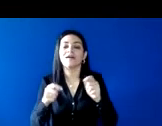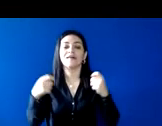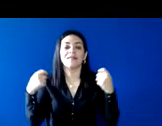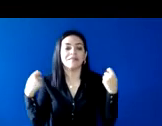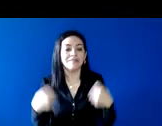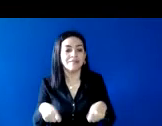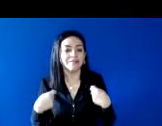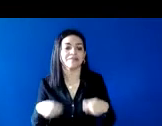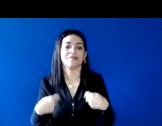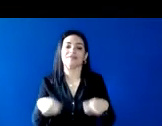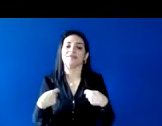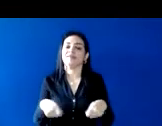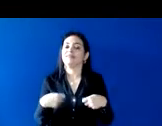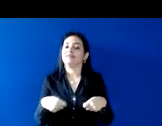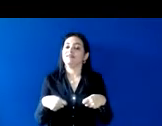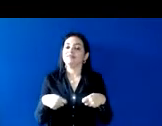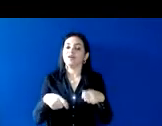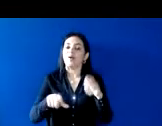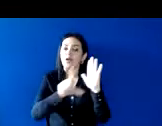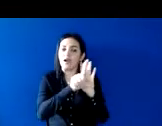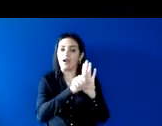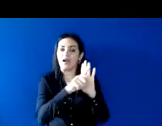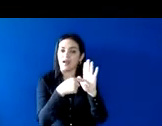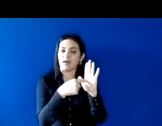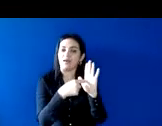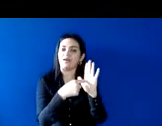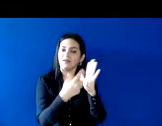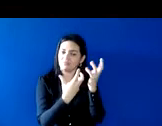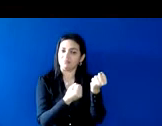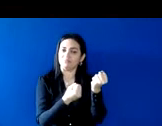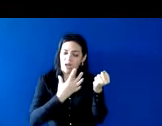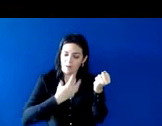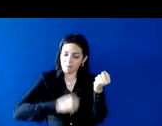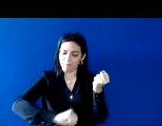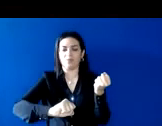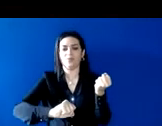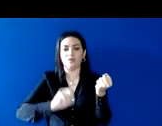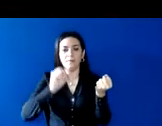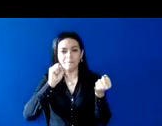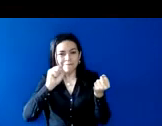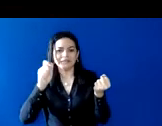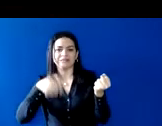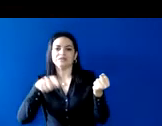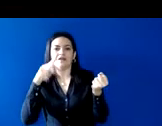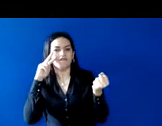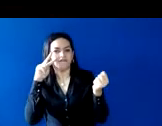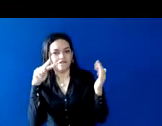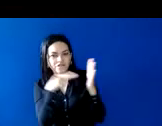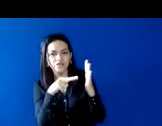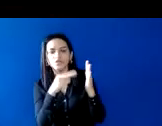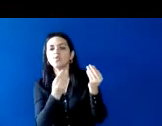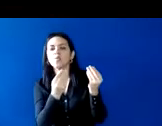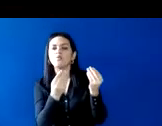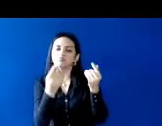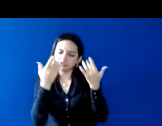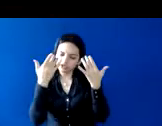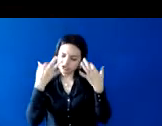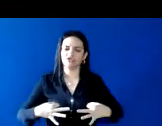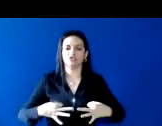em lei precise, a necessidade dele ser visto como um serviço digno,